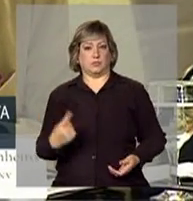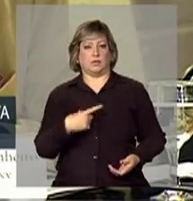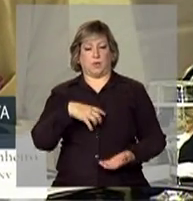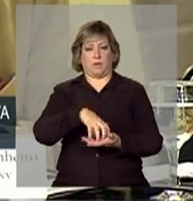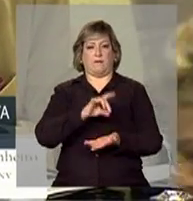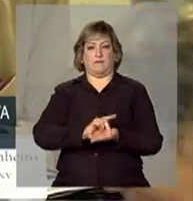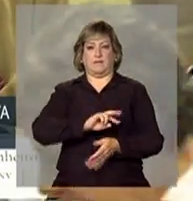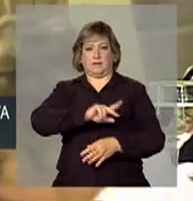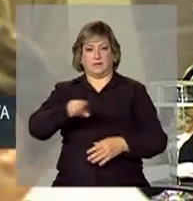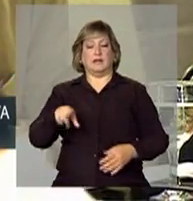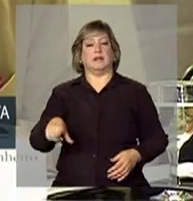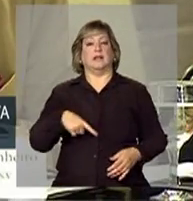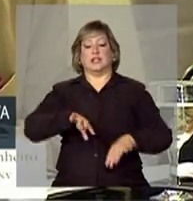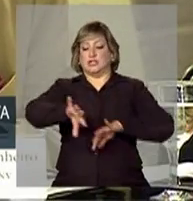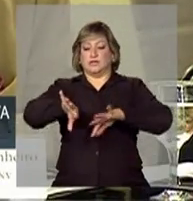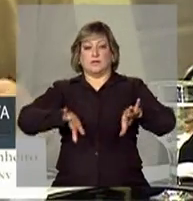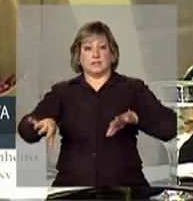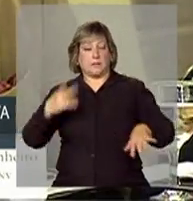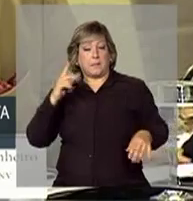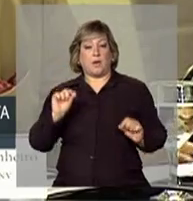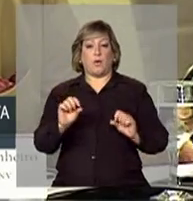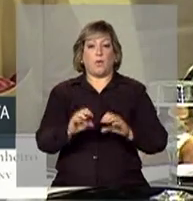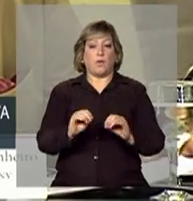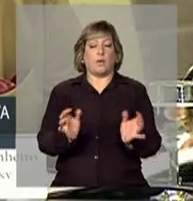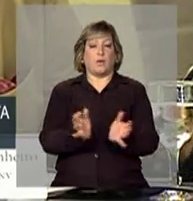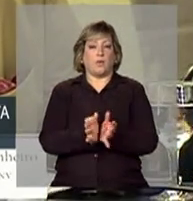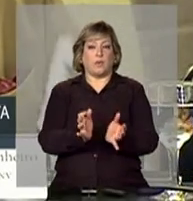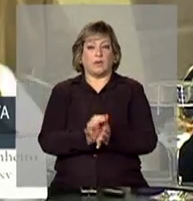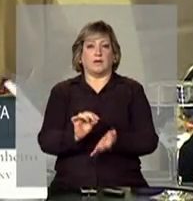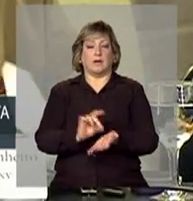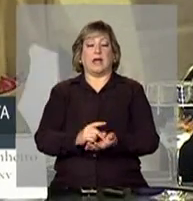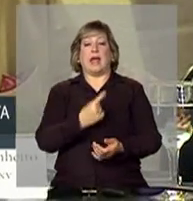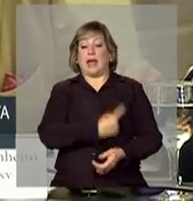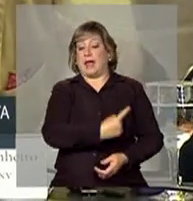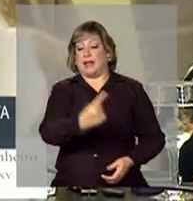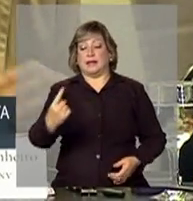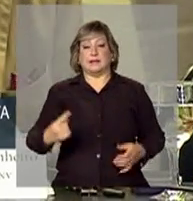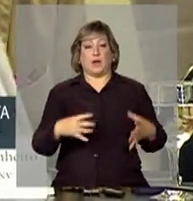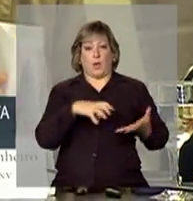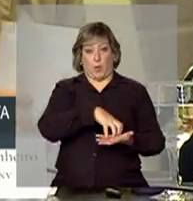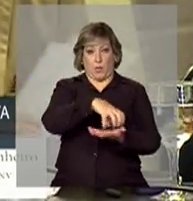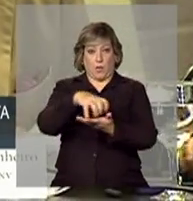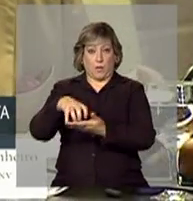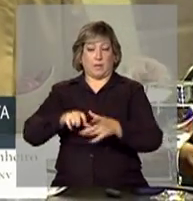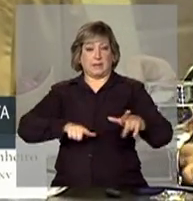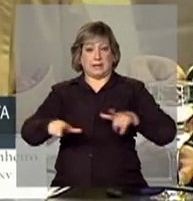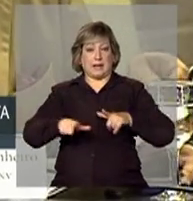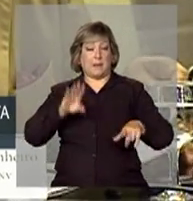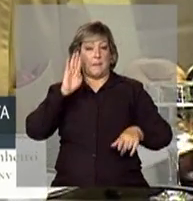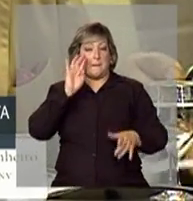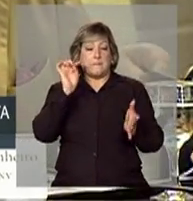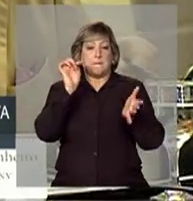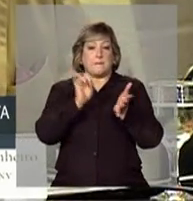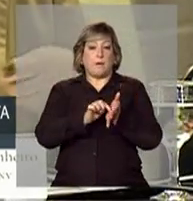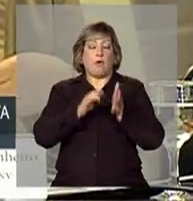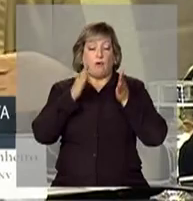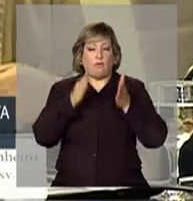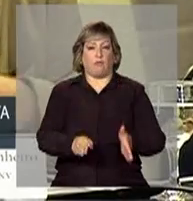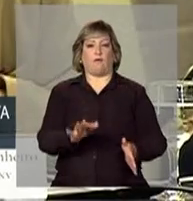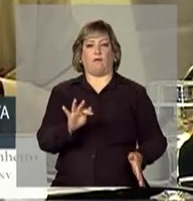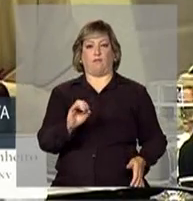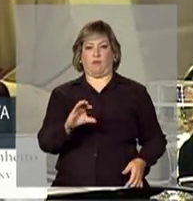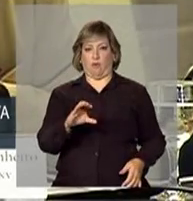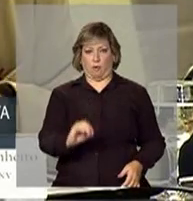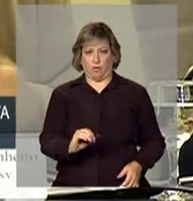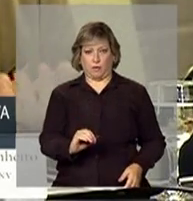se dividiram para orientar as atividades e cada grupo de trabalho conta com pontos focais que ou